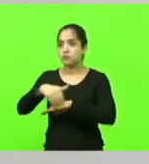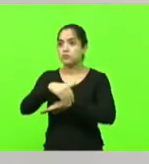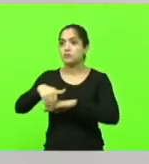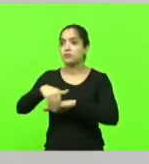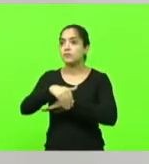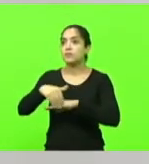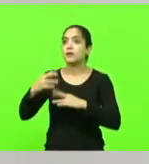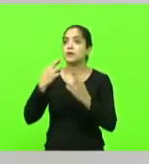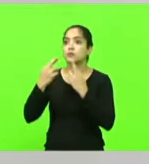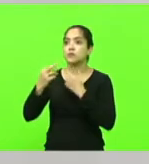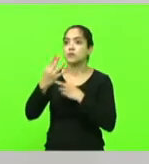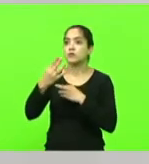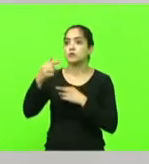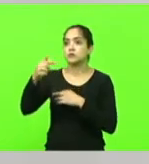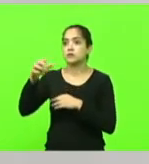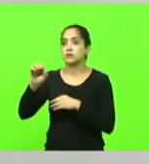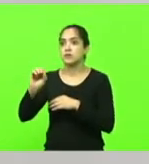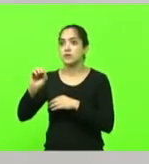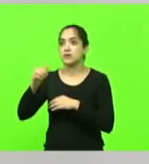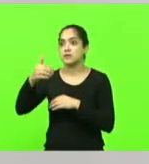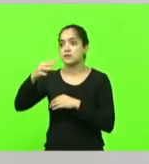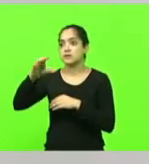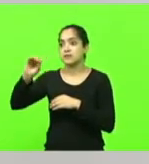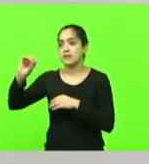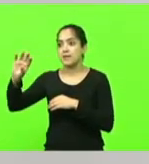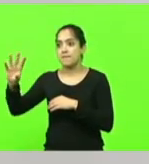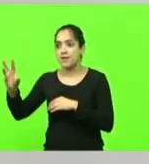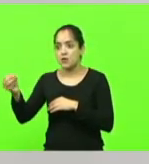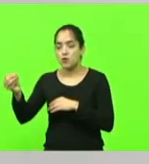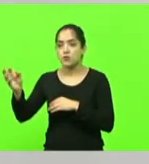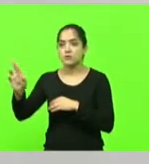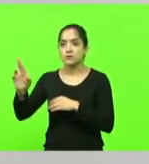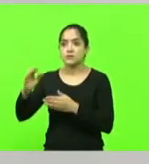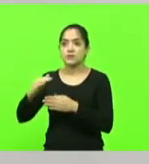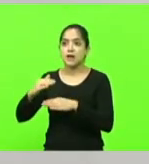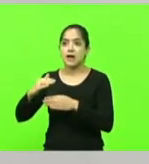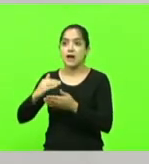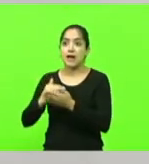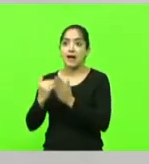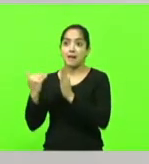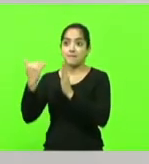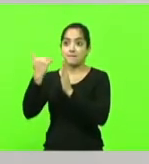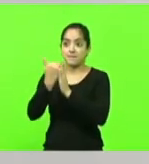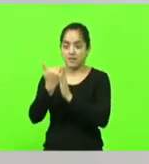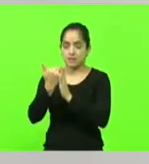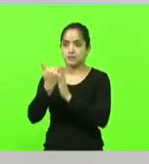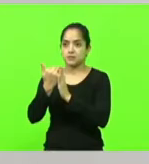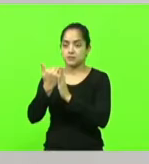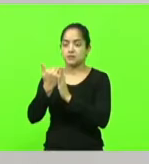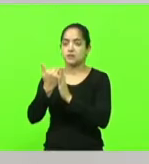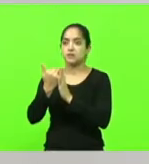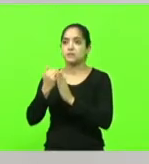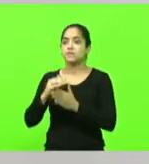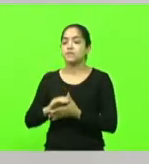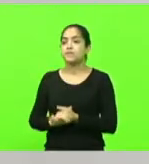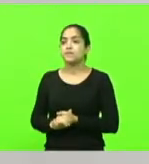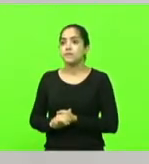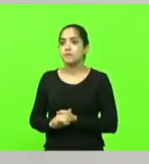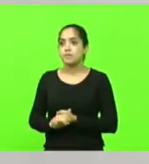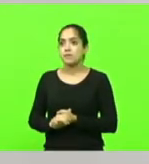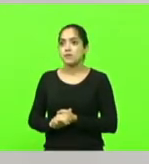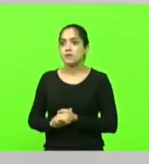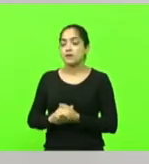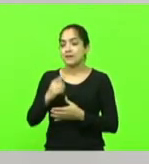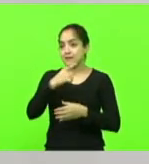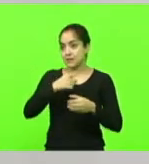os 100 milhões a mais para o trecho Blumenau, trecho 3 e 4 Blumenau, que foi um trabalho do